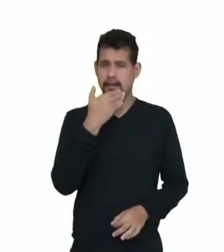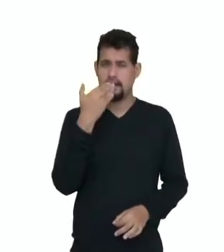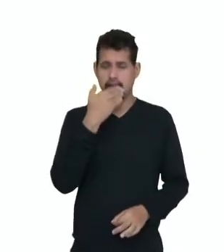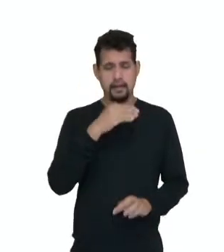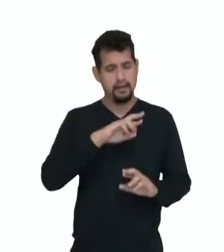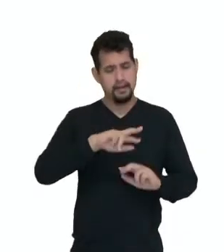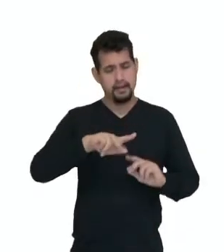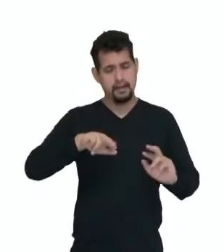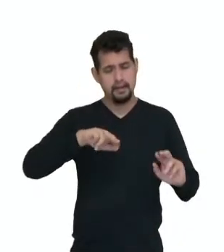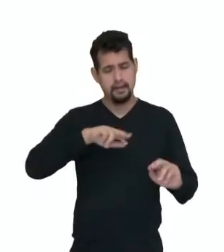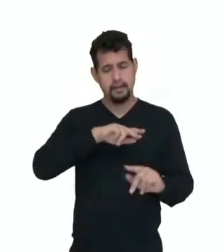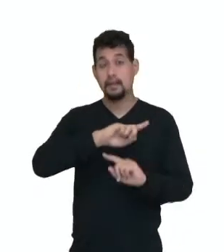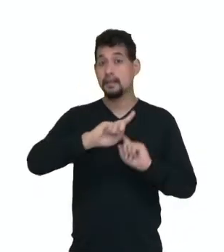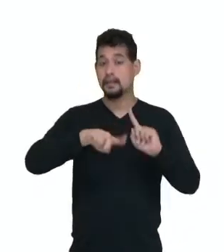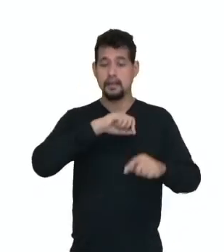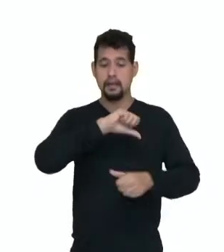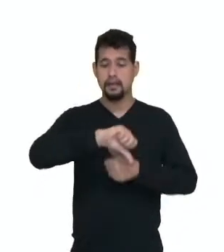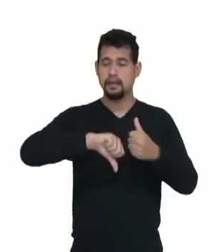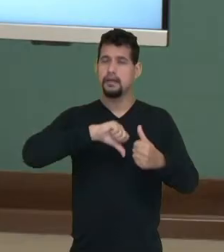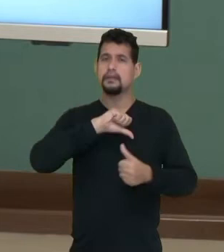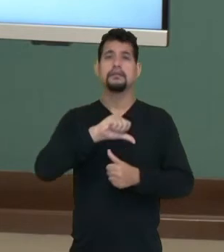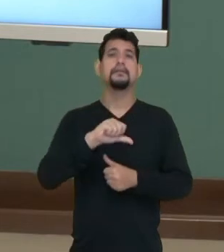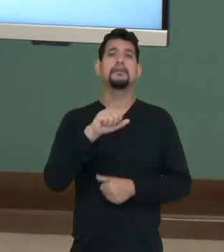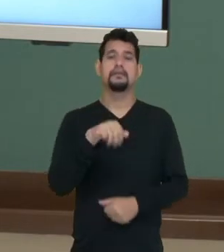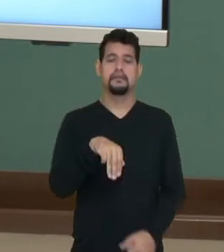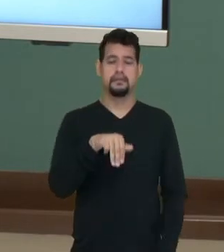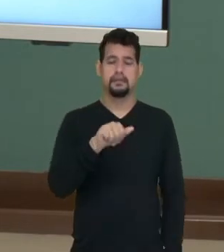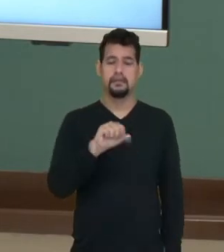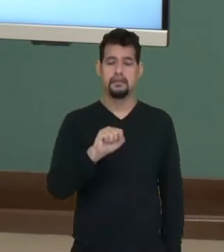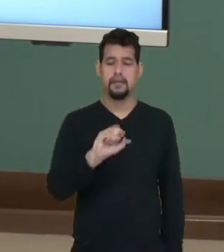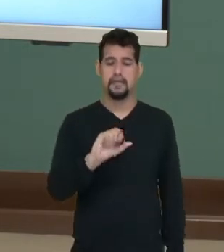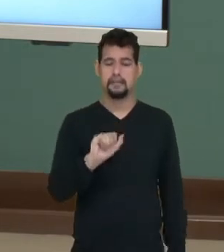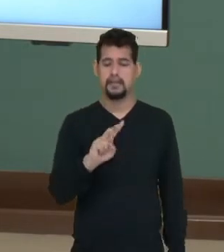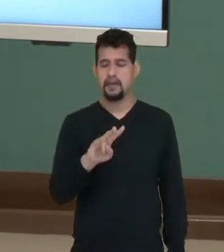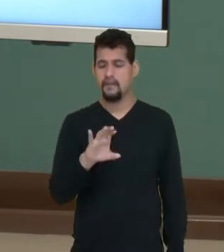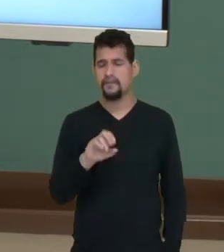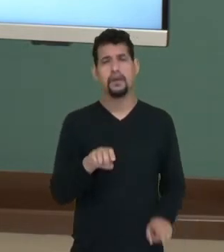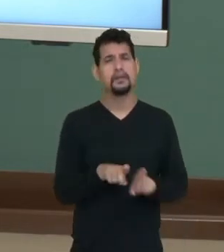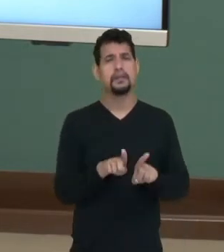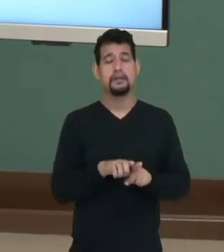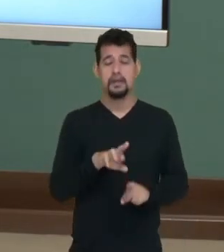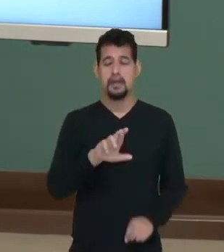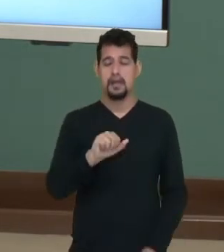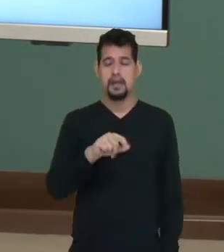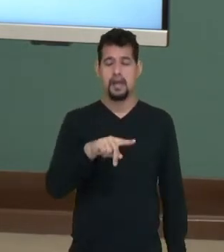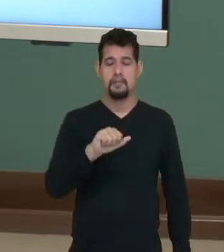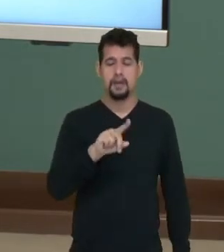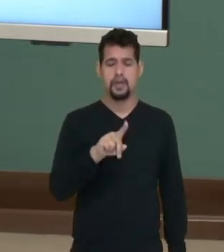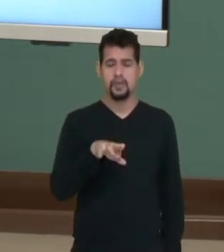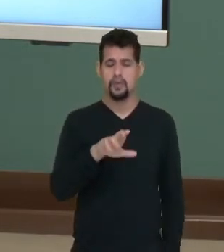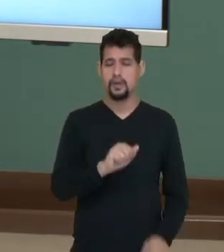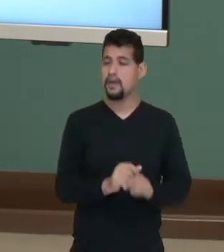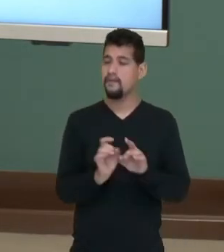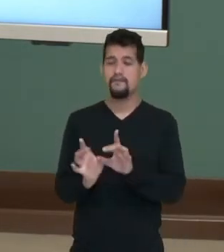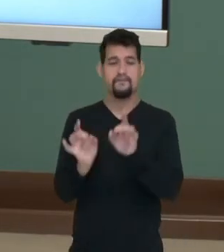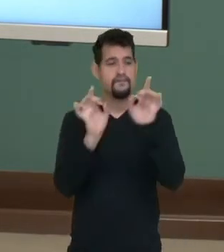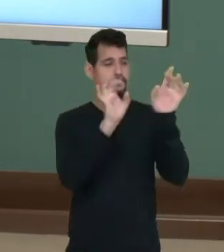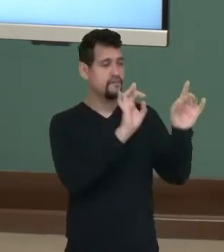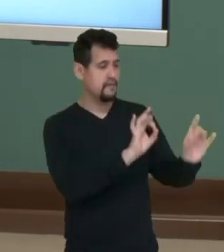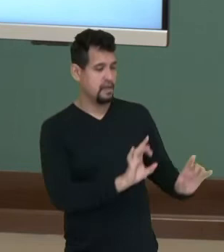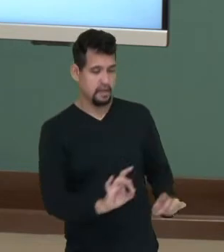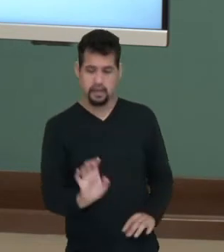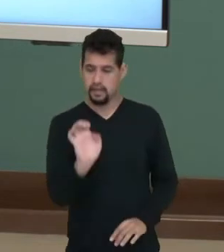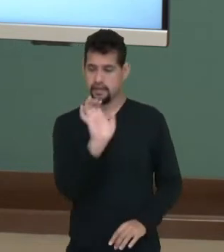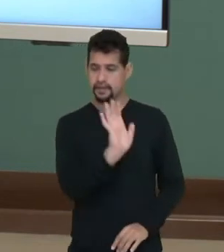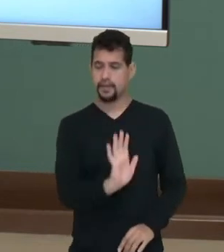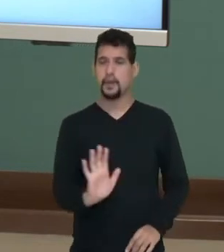engenhos e depois transformando isso em açúcar mascavo e também a rapadura e exportando sobretudo para a Europa, ok?